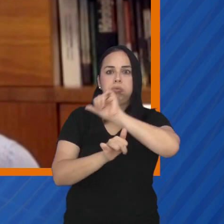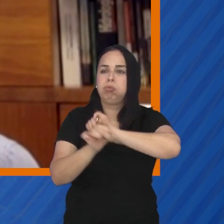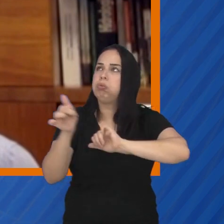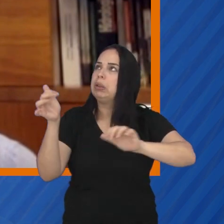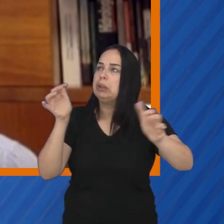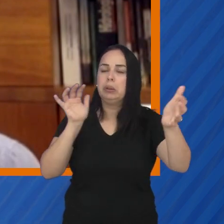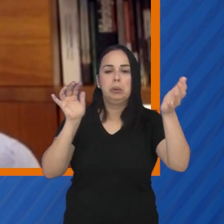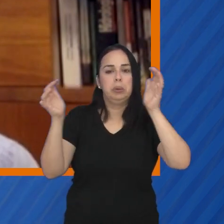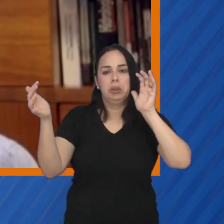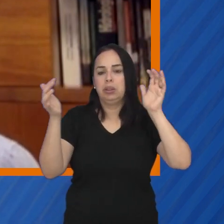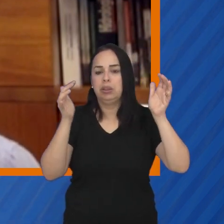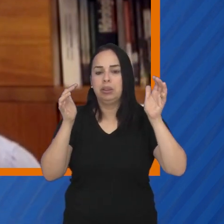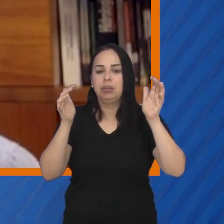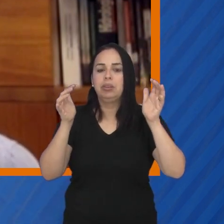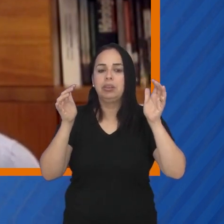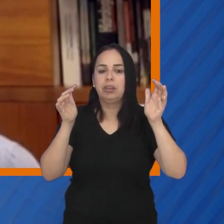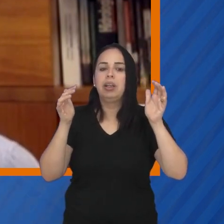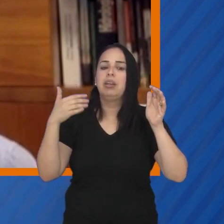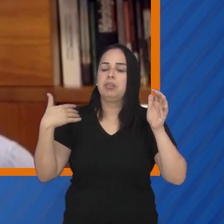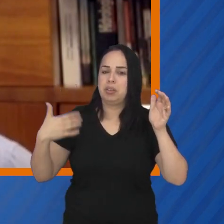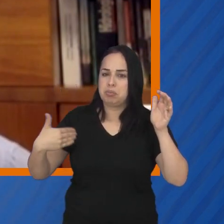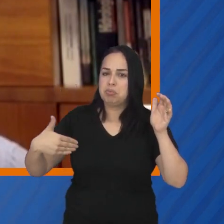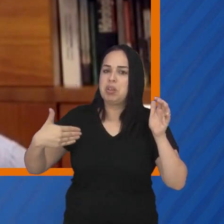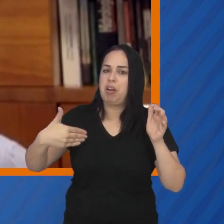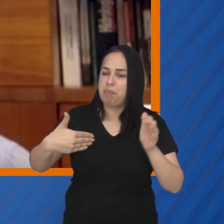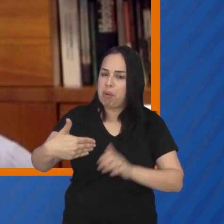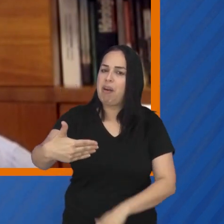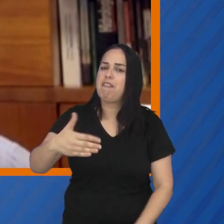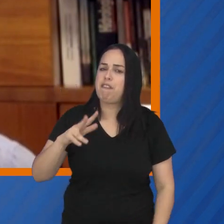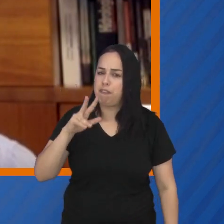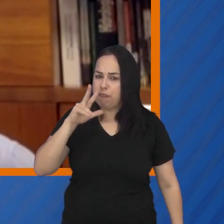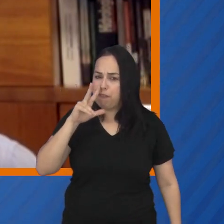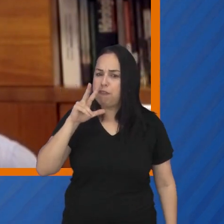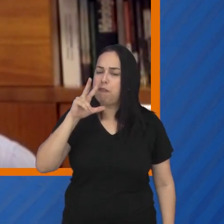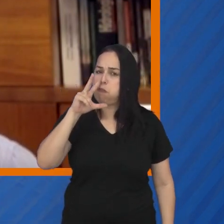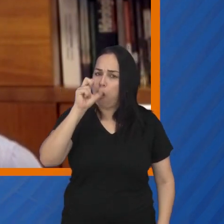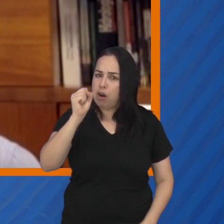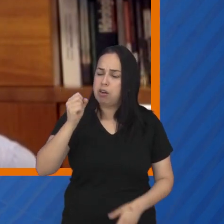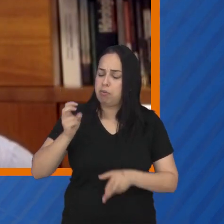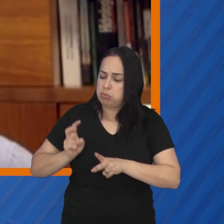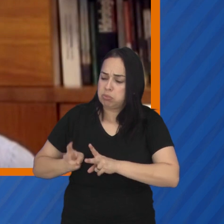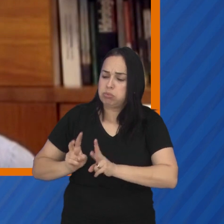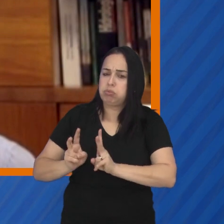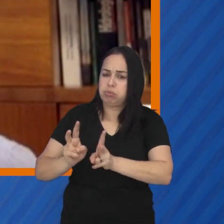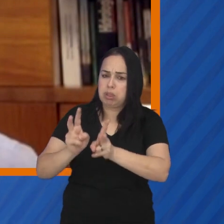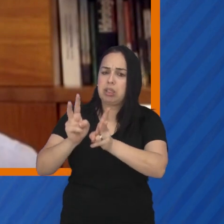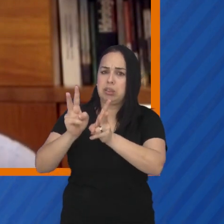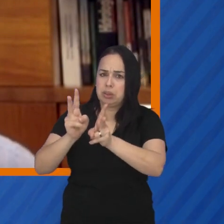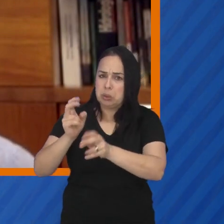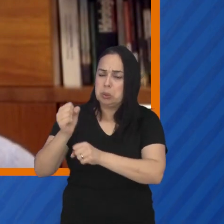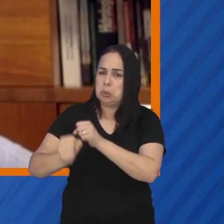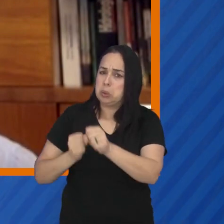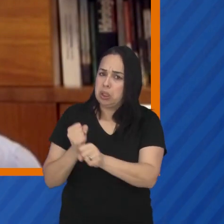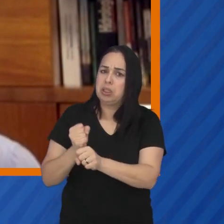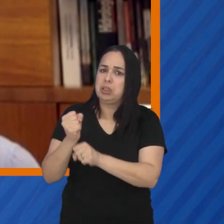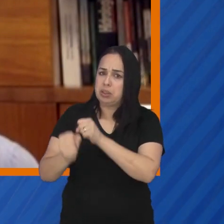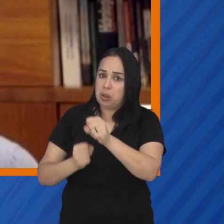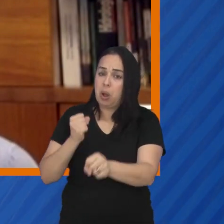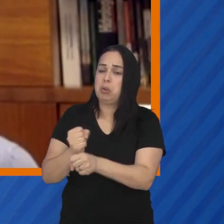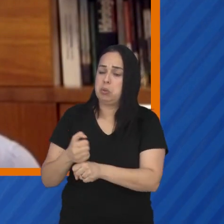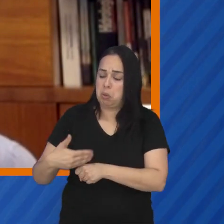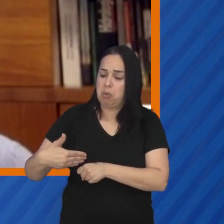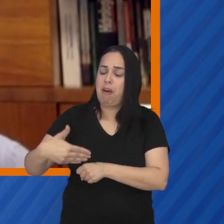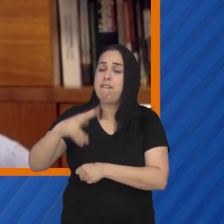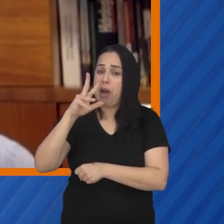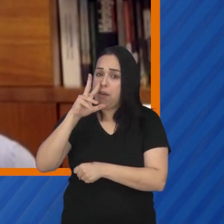né, se projeta que ele venha ainda mais a continuar nos próximos anos e